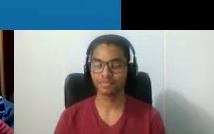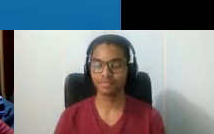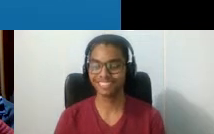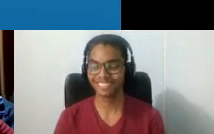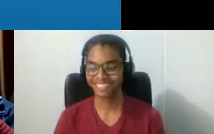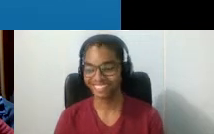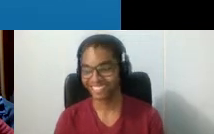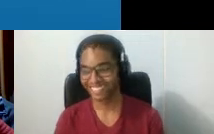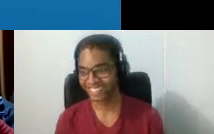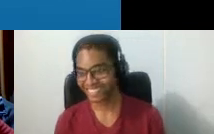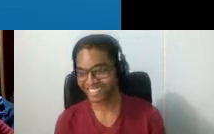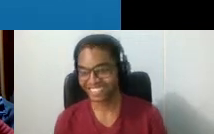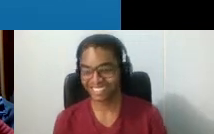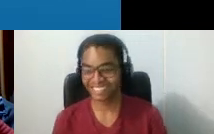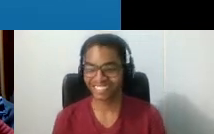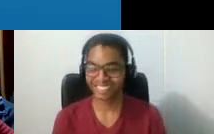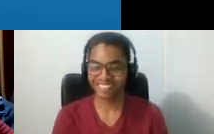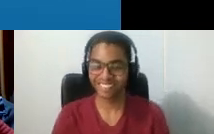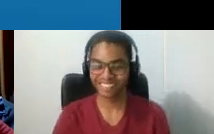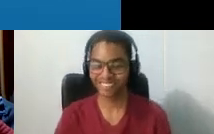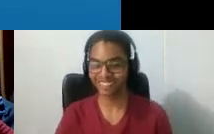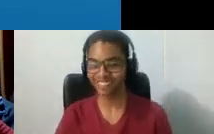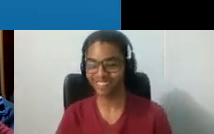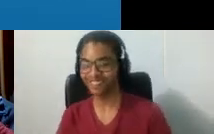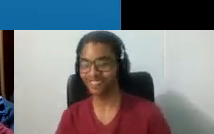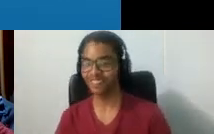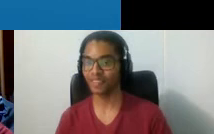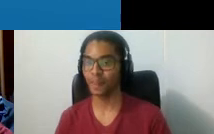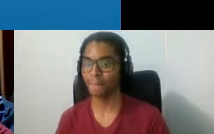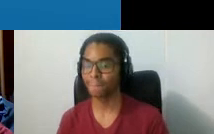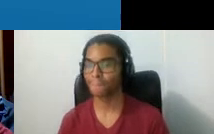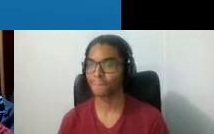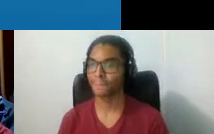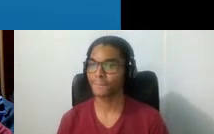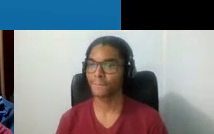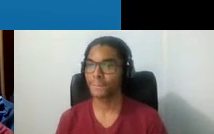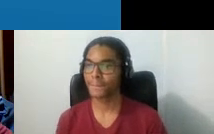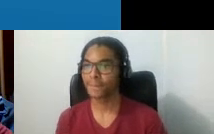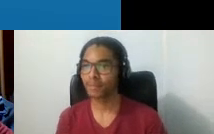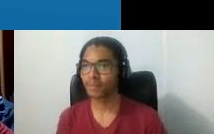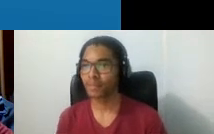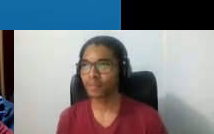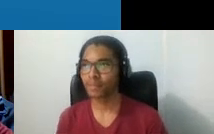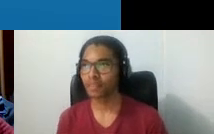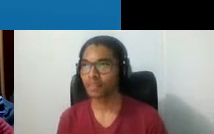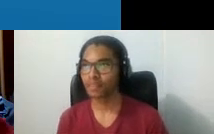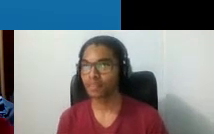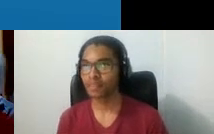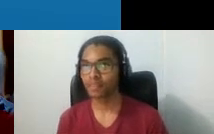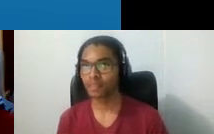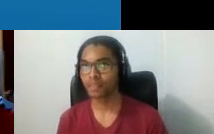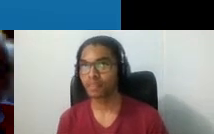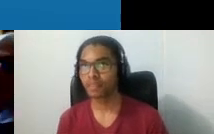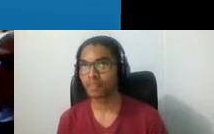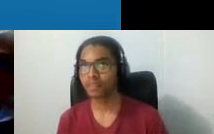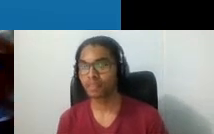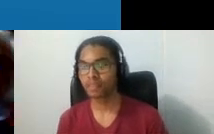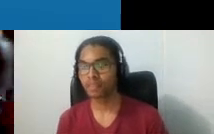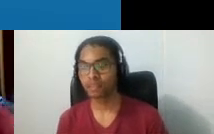ela entorta? Você pode ver que a panela de pressão ela não tem não tem essa reação. Você olha para você, ela tem